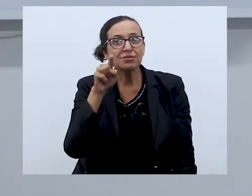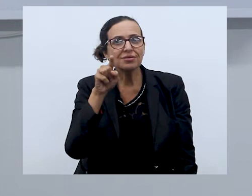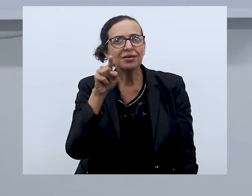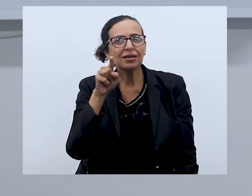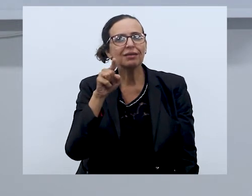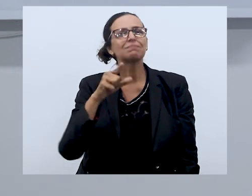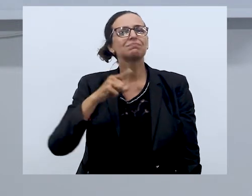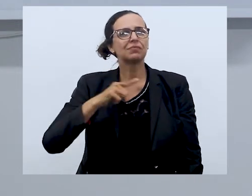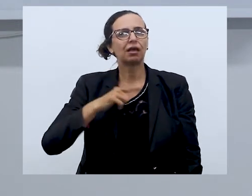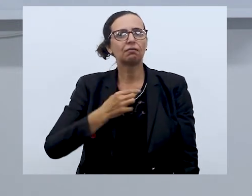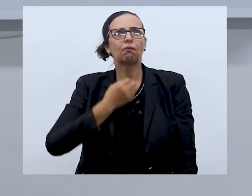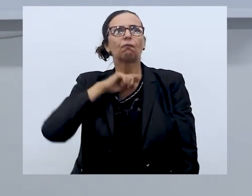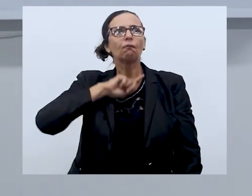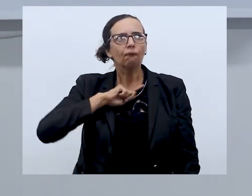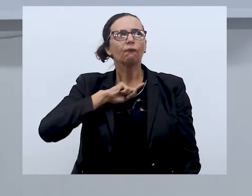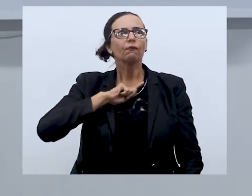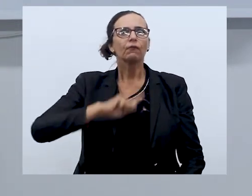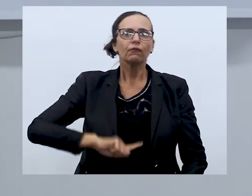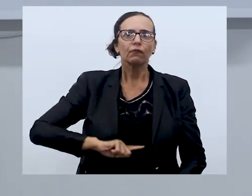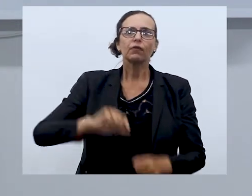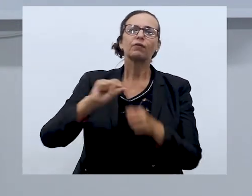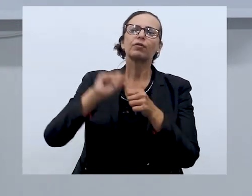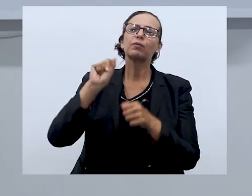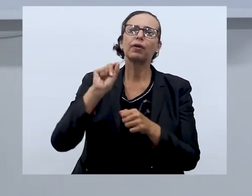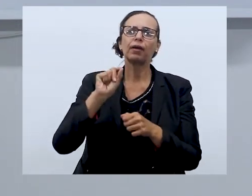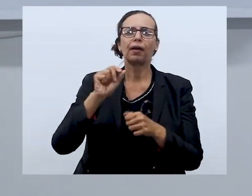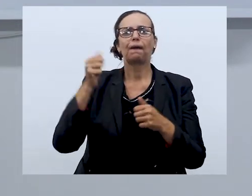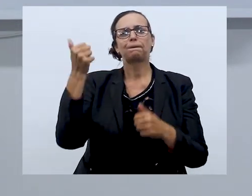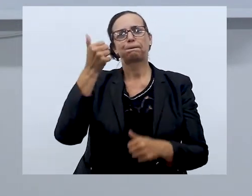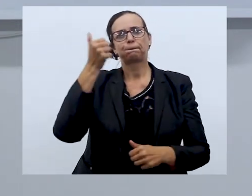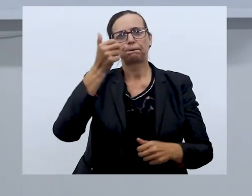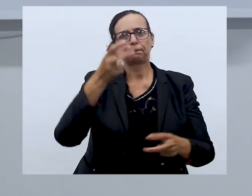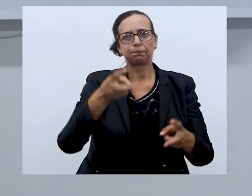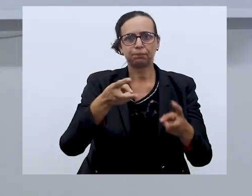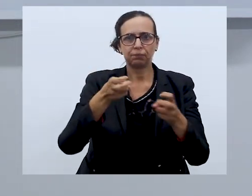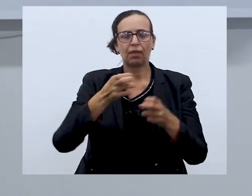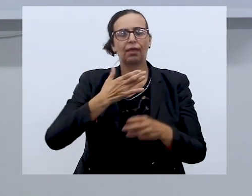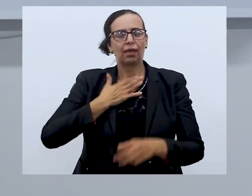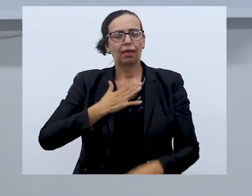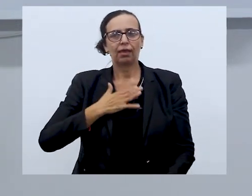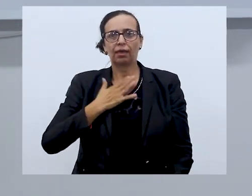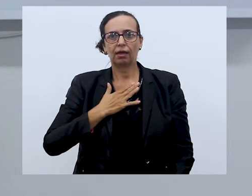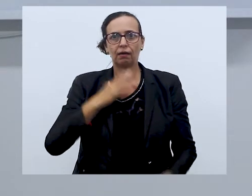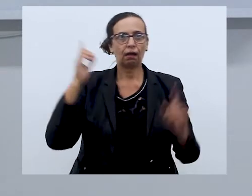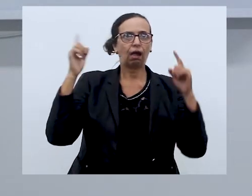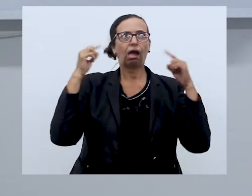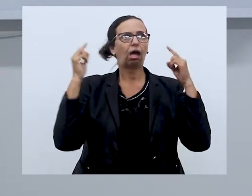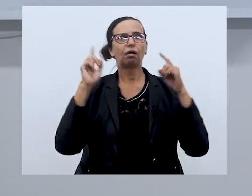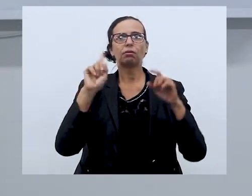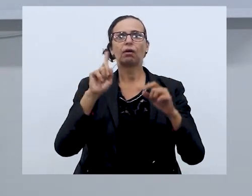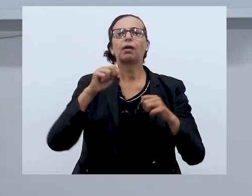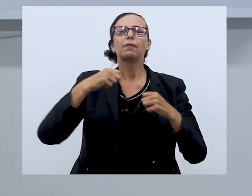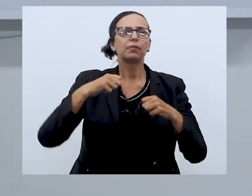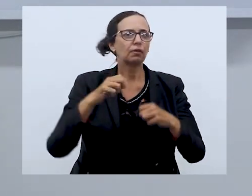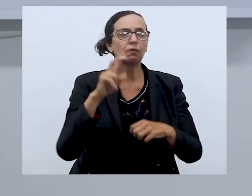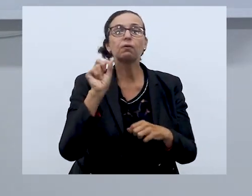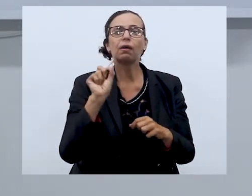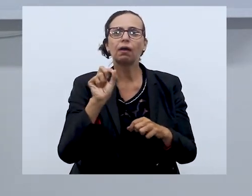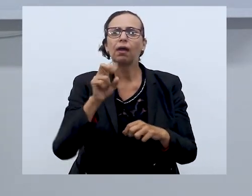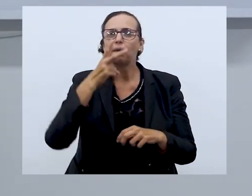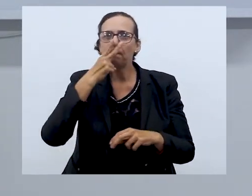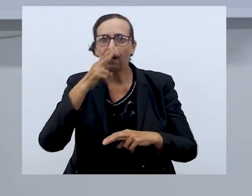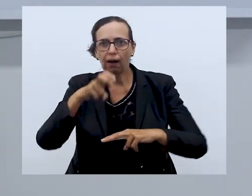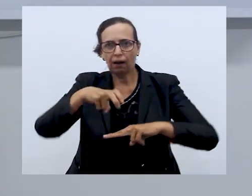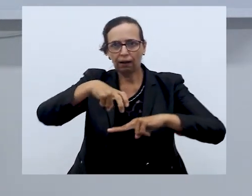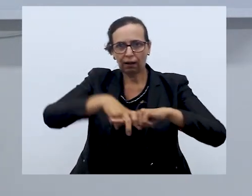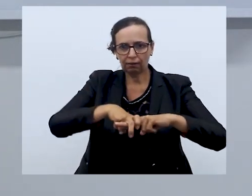a vítima de engasgo for você e você estiver sozinho, o que fazer nessa situação? Primeiro de tudo, deve manter a calma